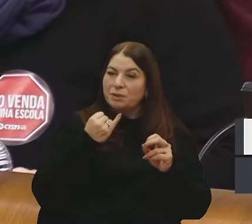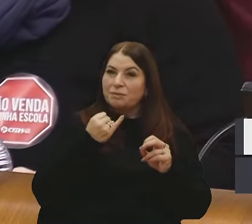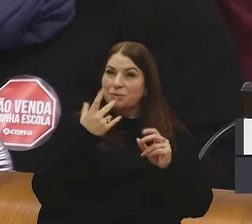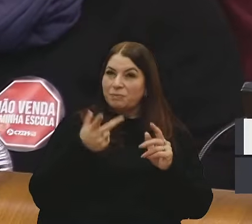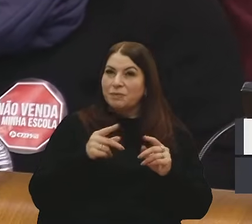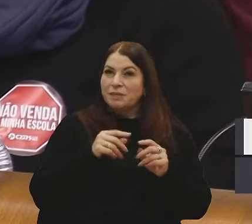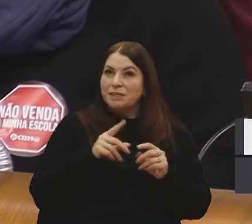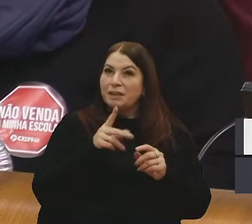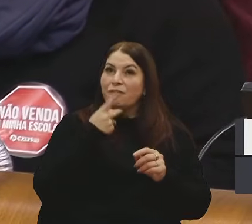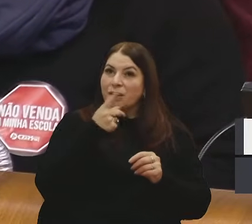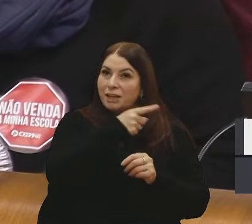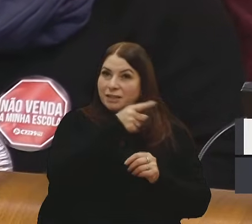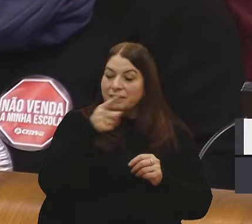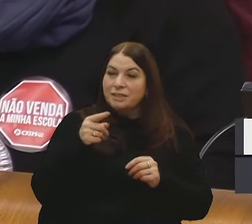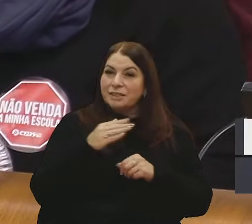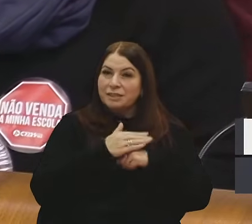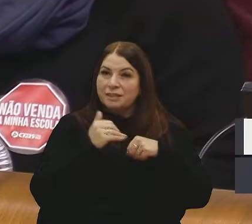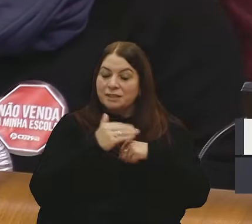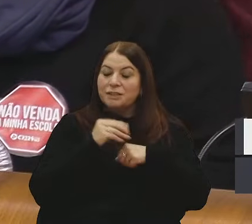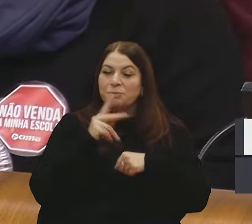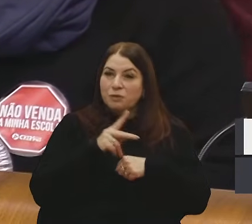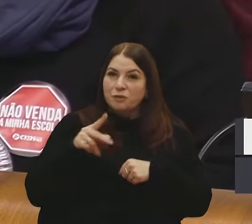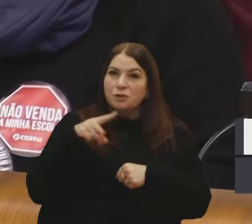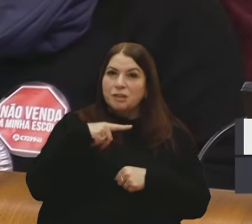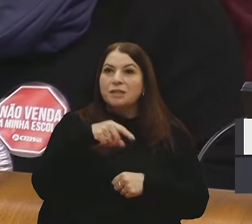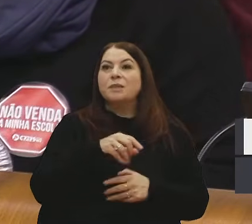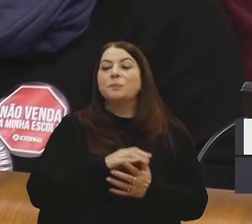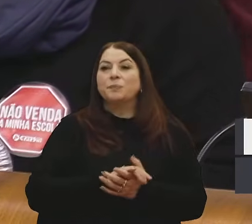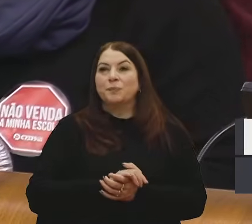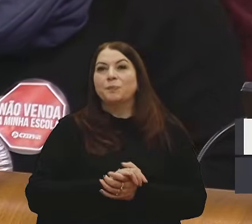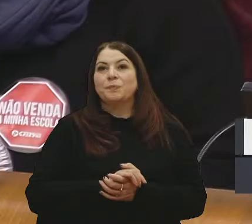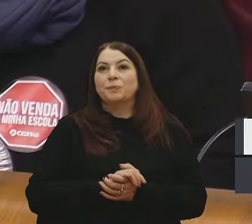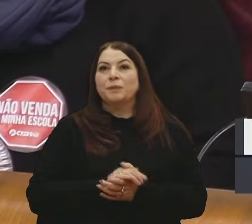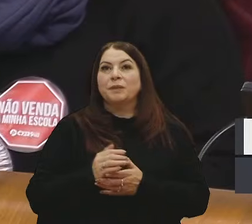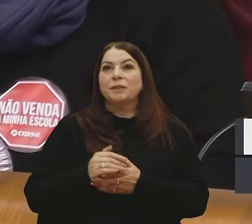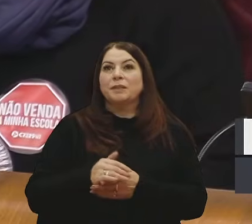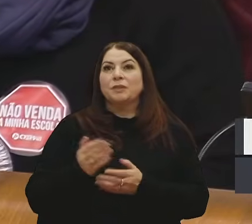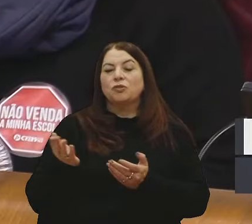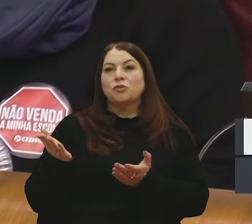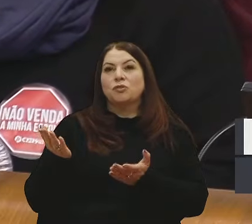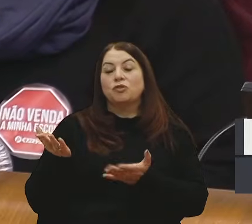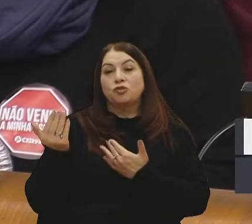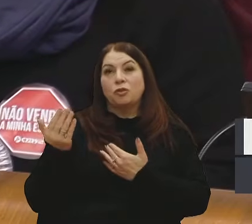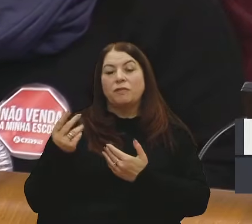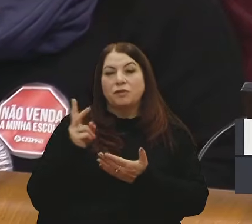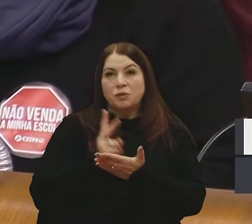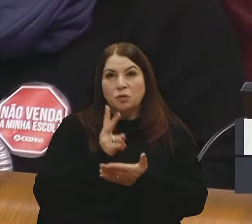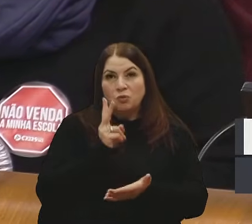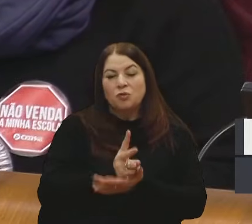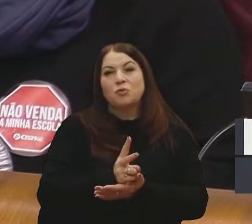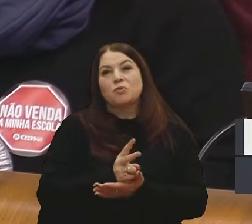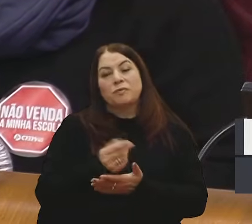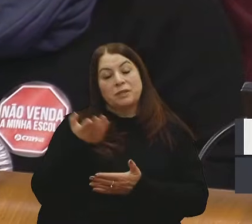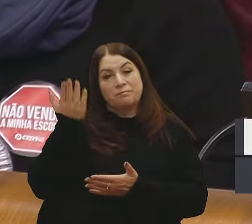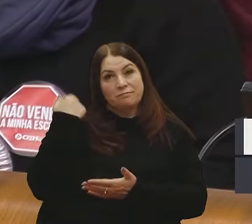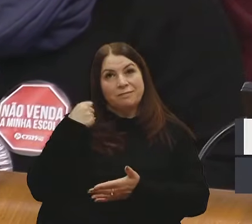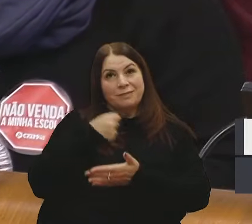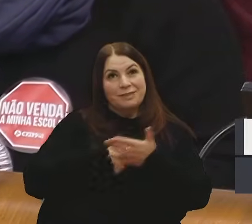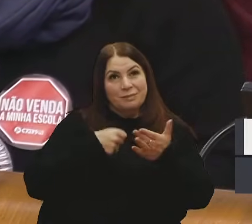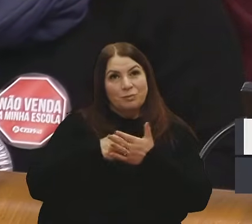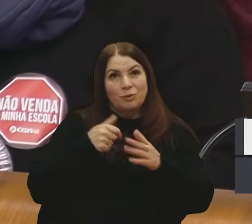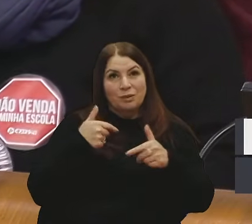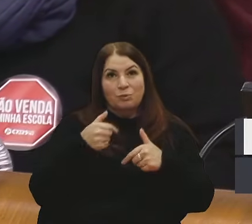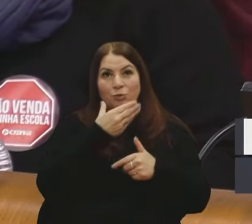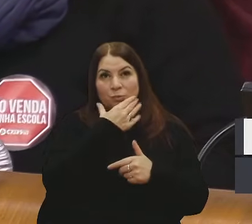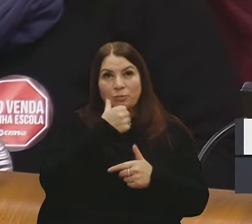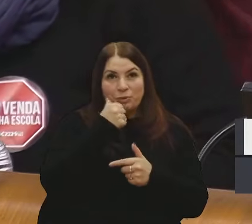essas deferências dessas queridas professoras que são jovens há mais tempo e que seguem na luta aí dos trabalhadores